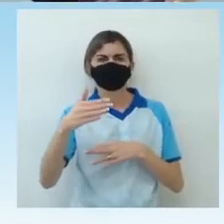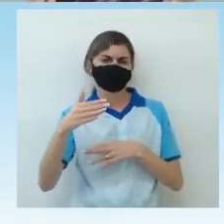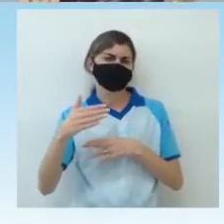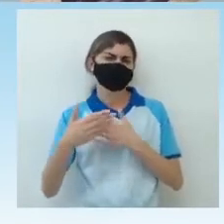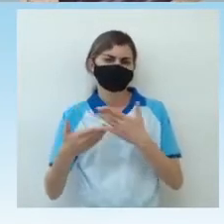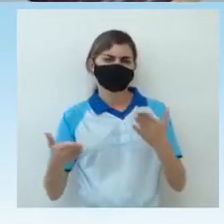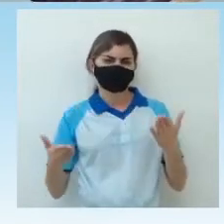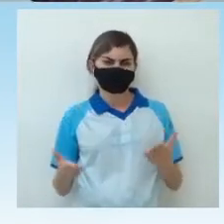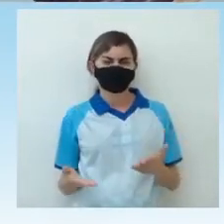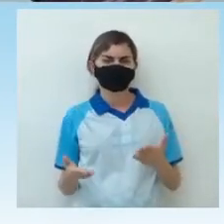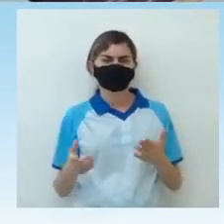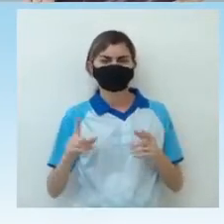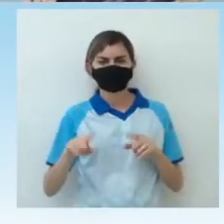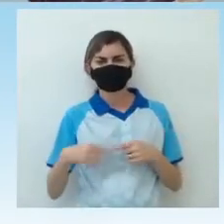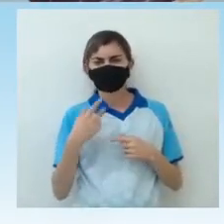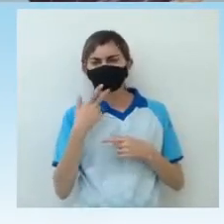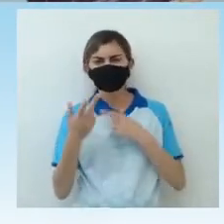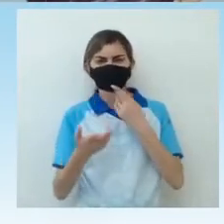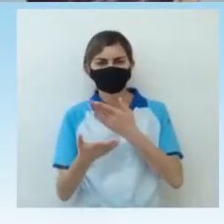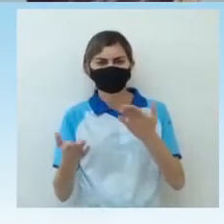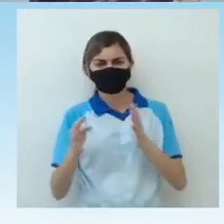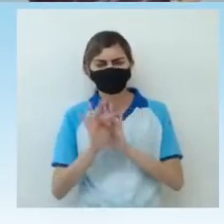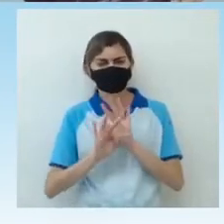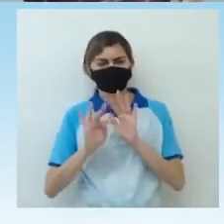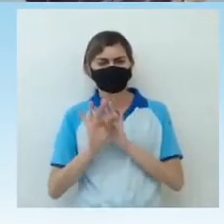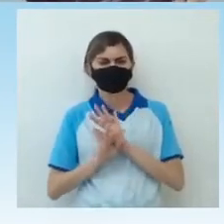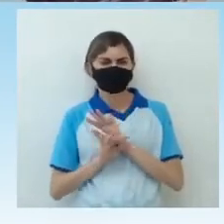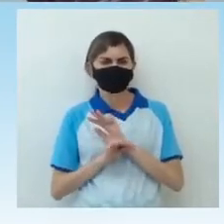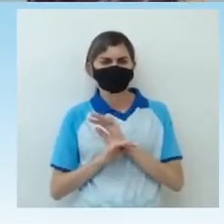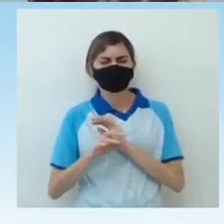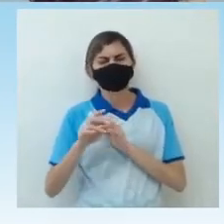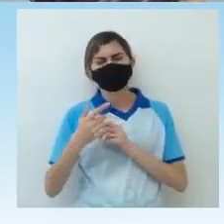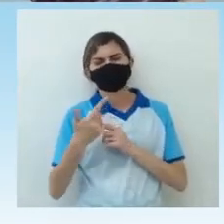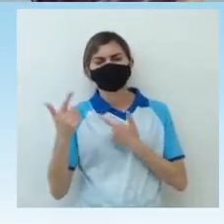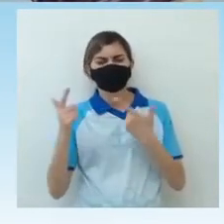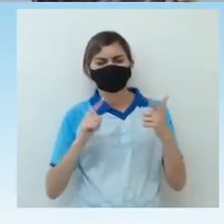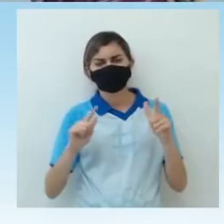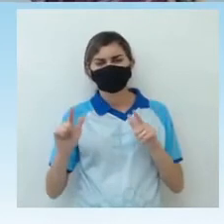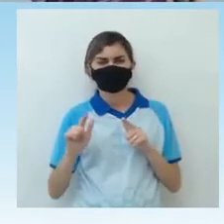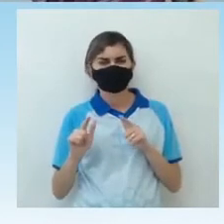plataformas que estão falando aí no texto do Instagram, do TikTok e de outros